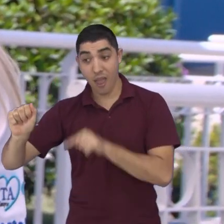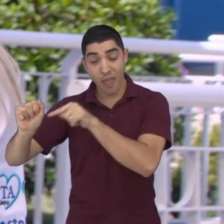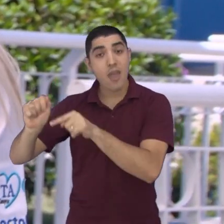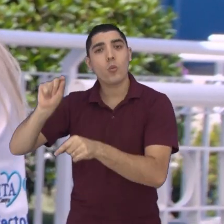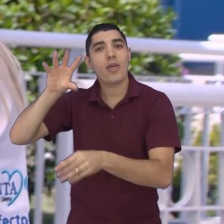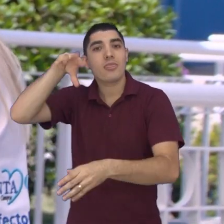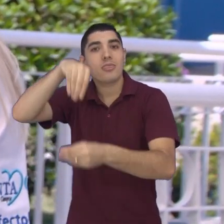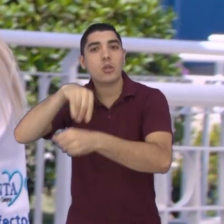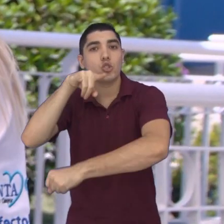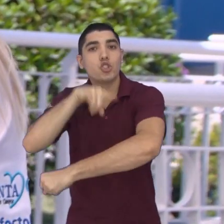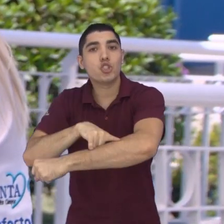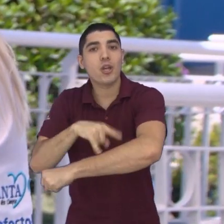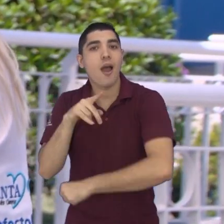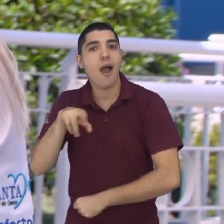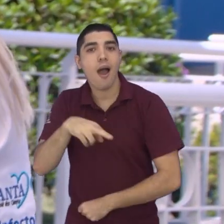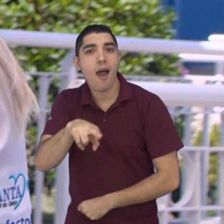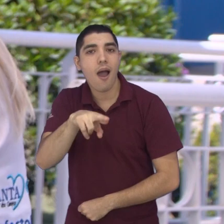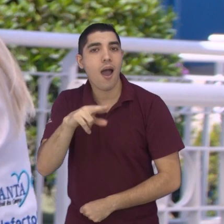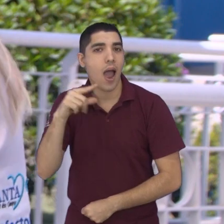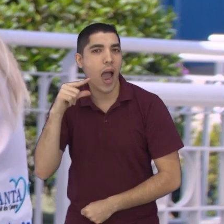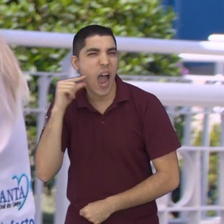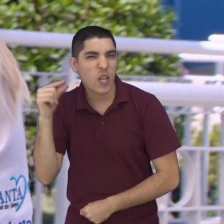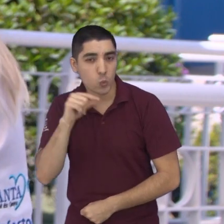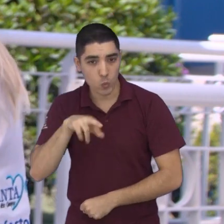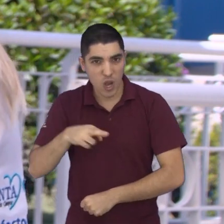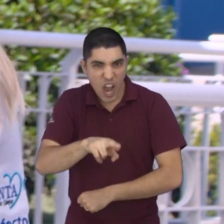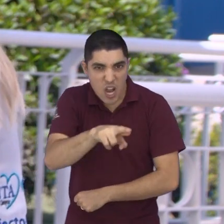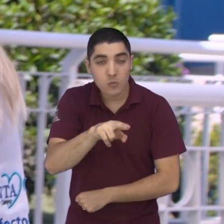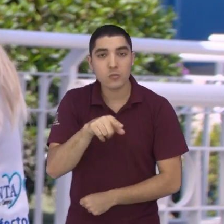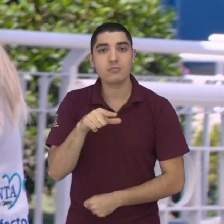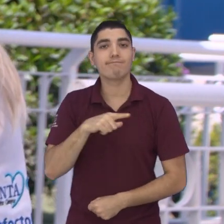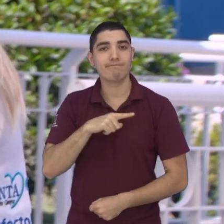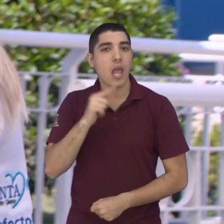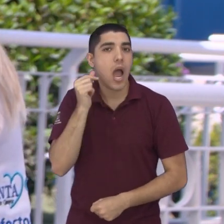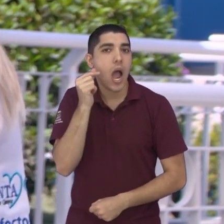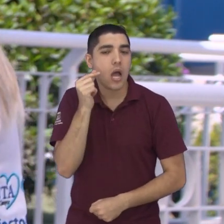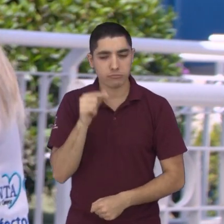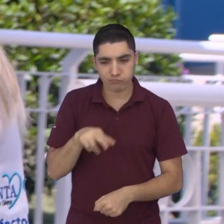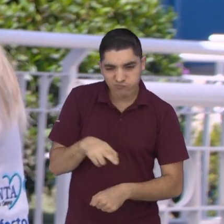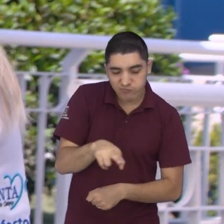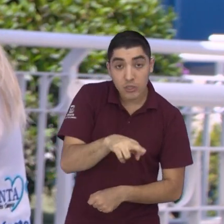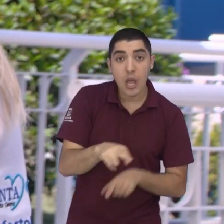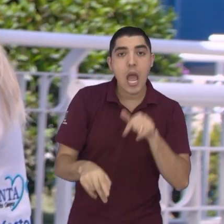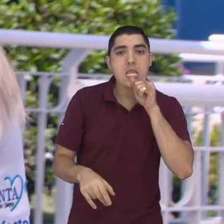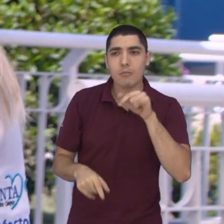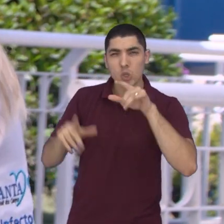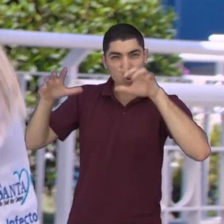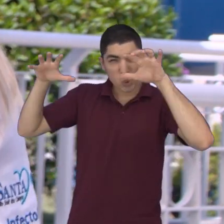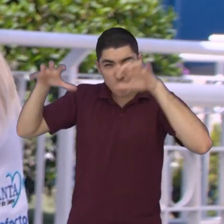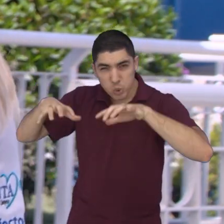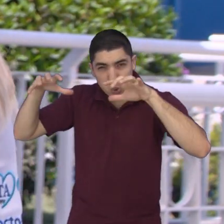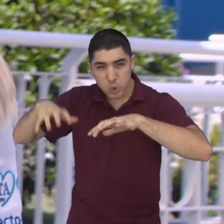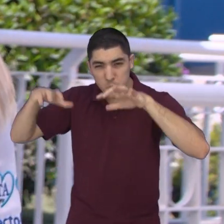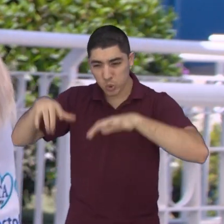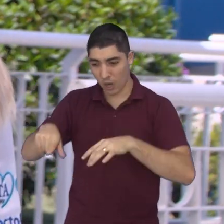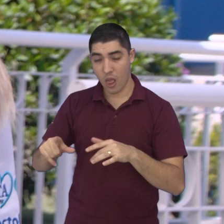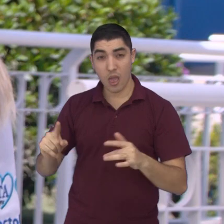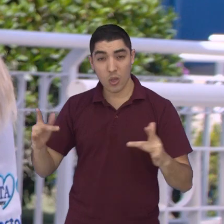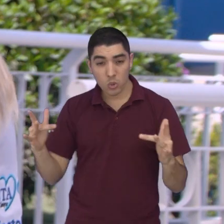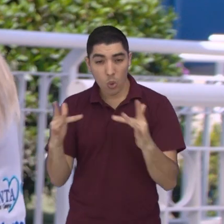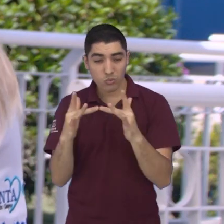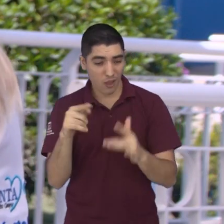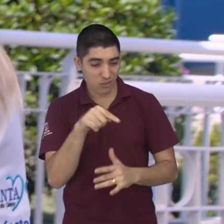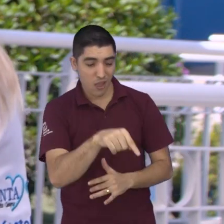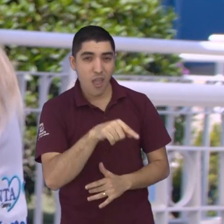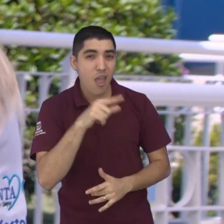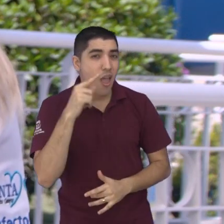de ratos então por isso que hoje nessa época de chuva as águas de Enchente ou lama que tem bastante contato